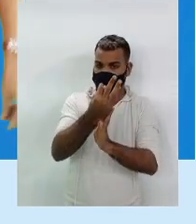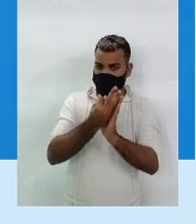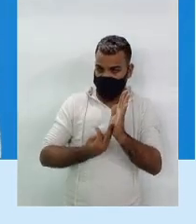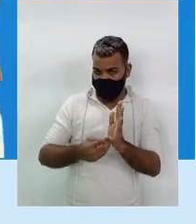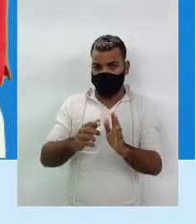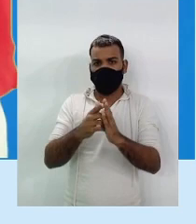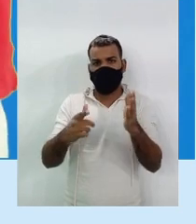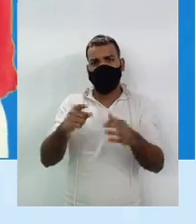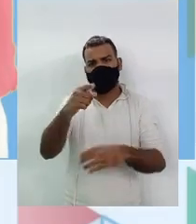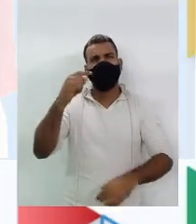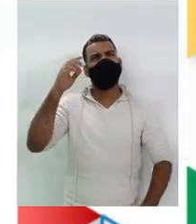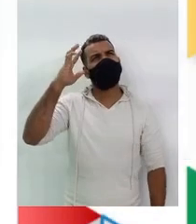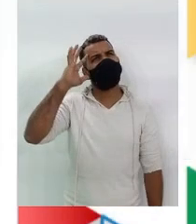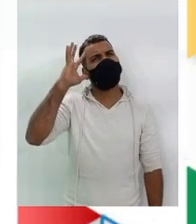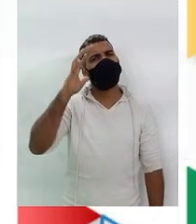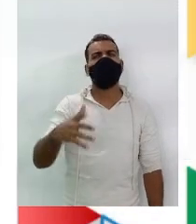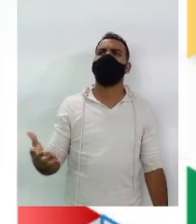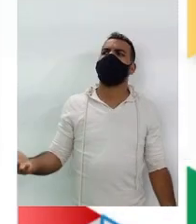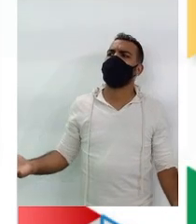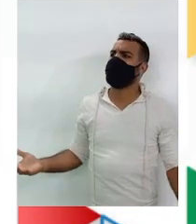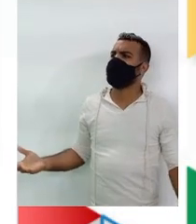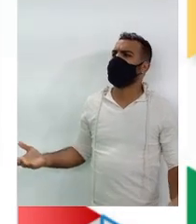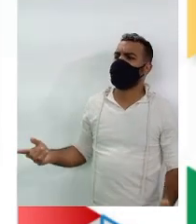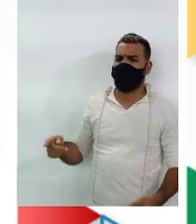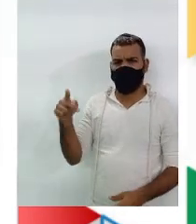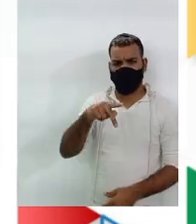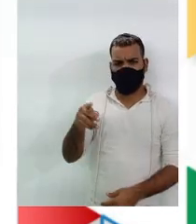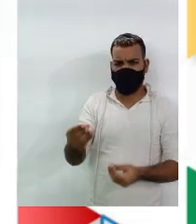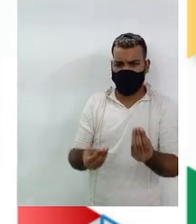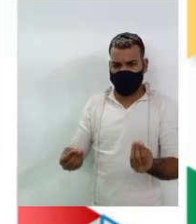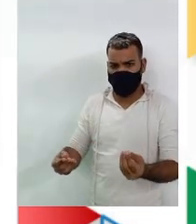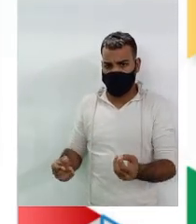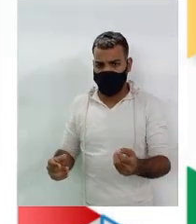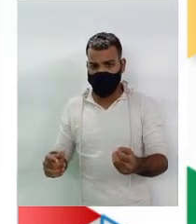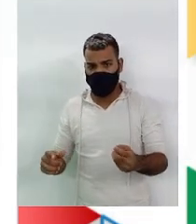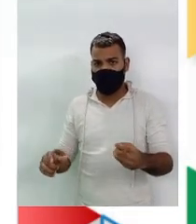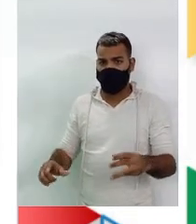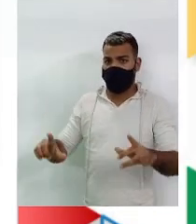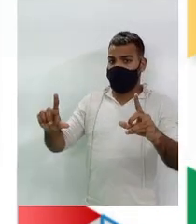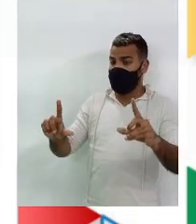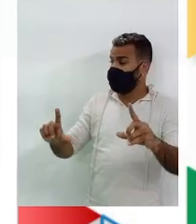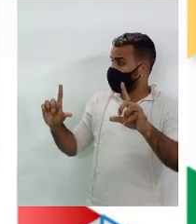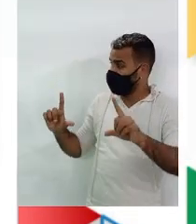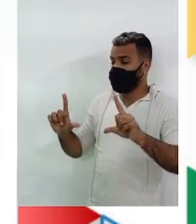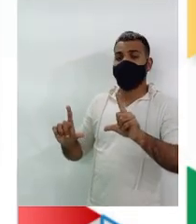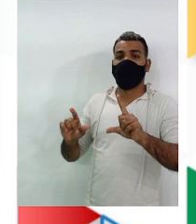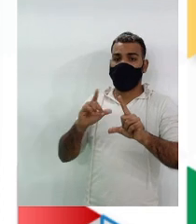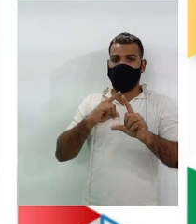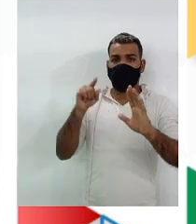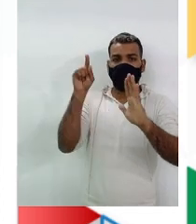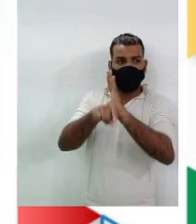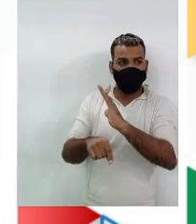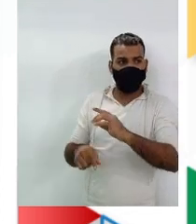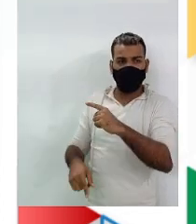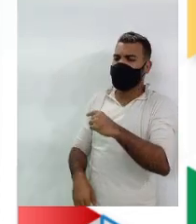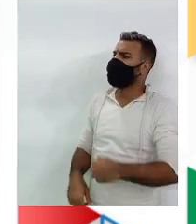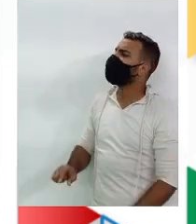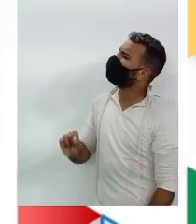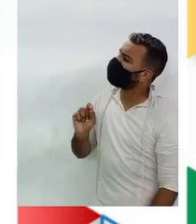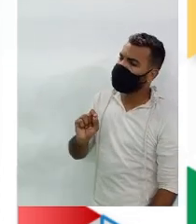jornalístico, vocês podem me dizer, mas professor, começar como? Na tela nós temos as perguntas de jornalismo. O que,